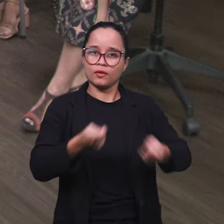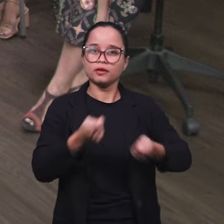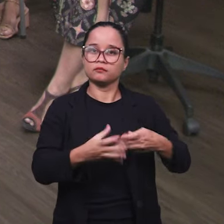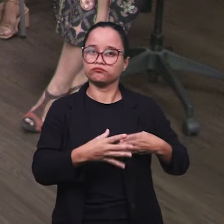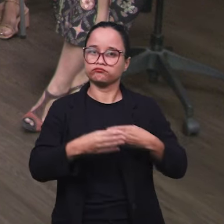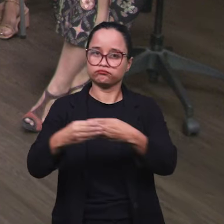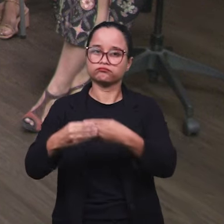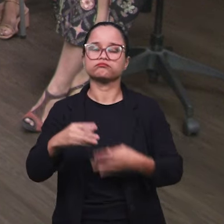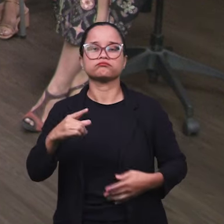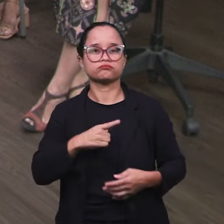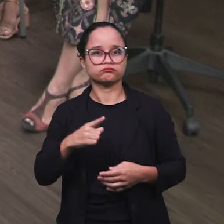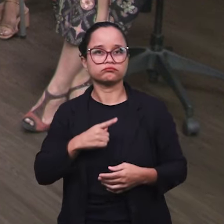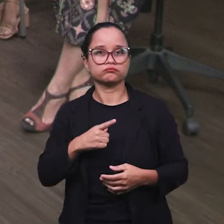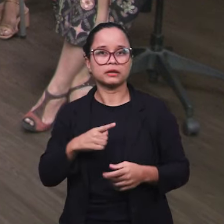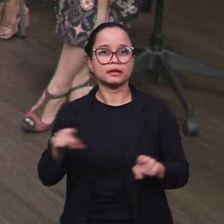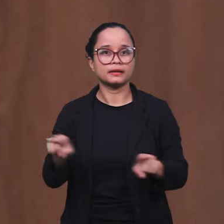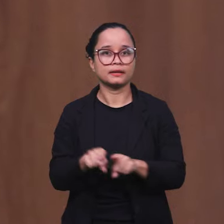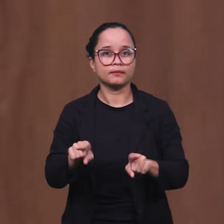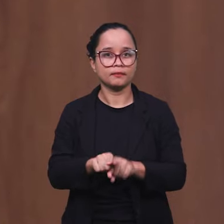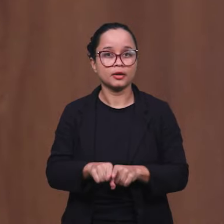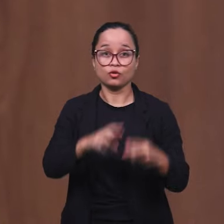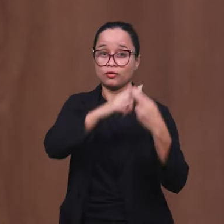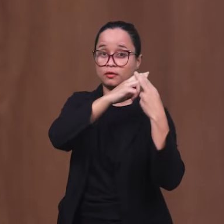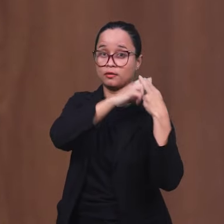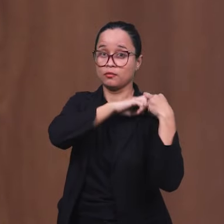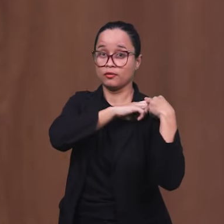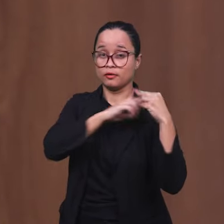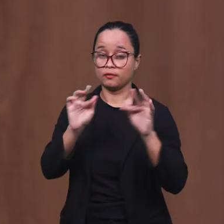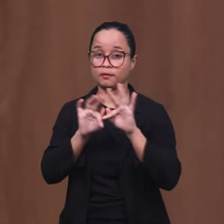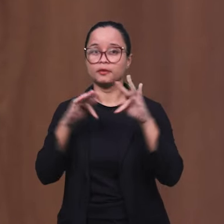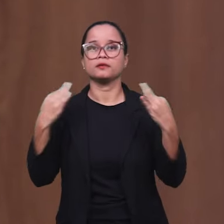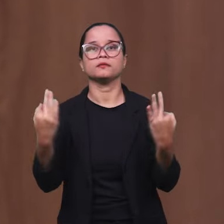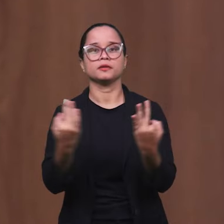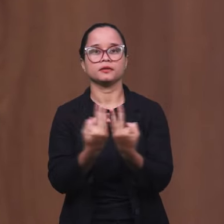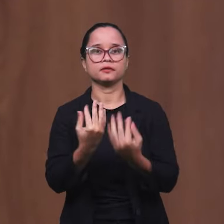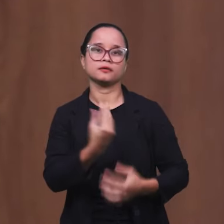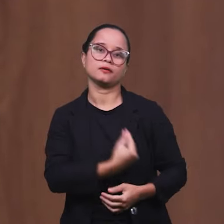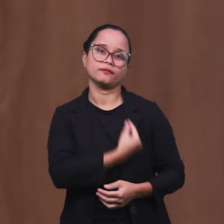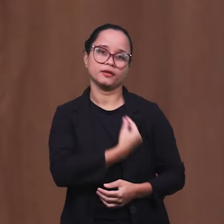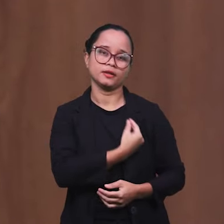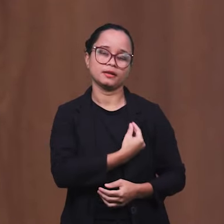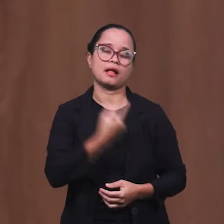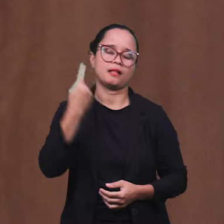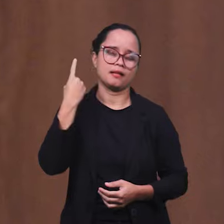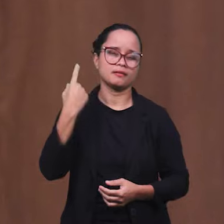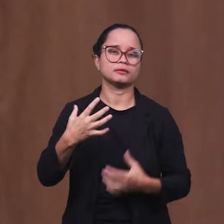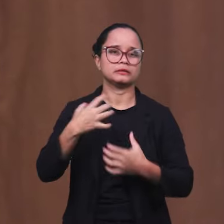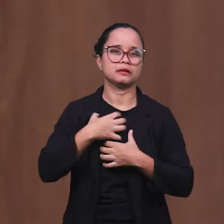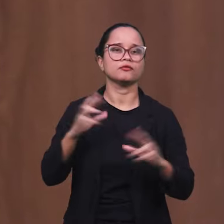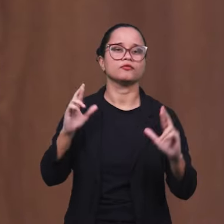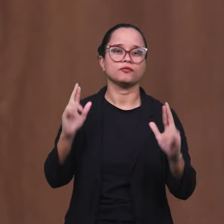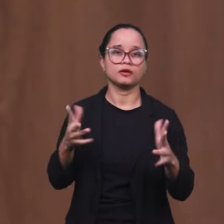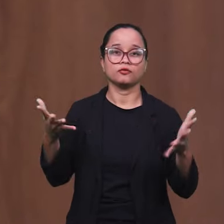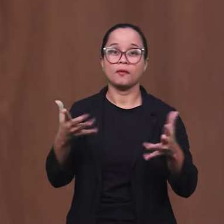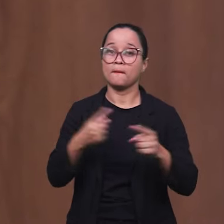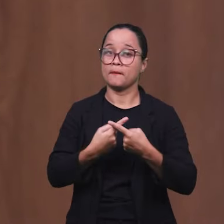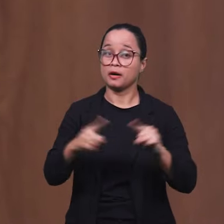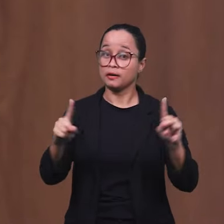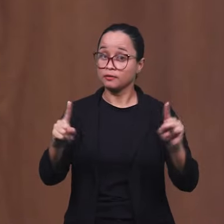o governo, ele tem a direção. Os chefes de família, o sistema de vida era um pouco diferente de hoje,